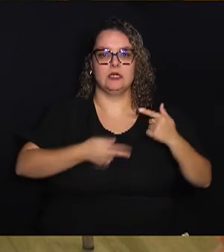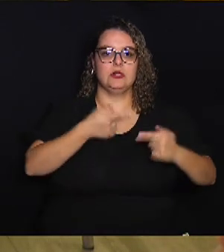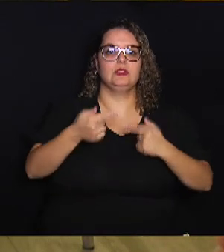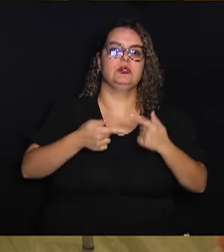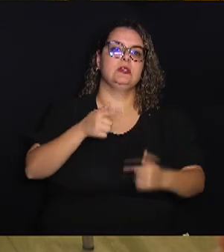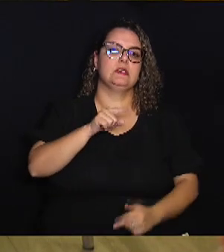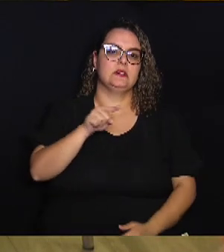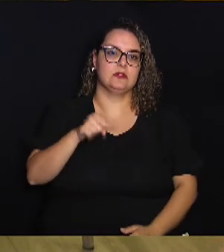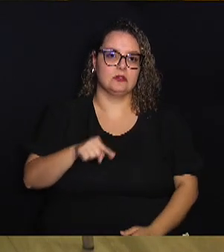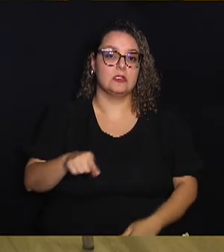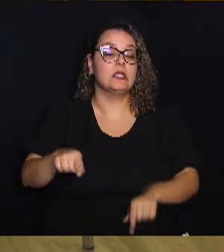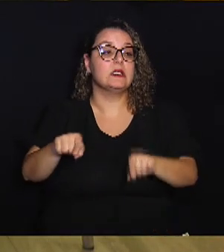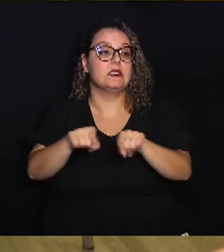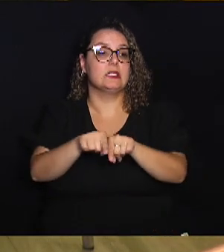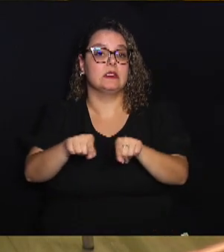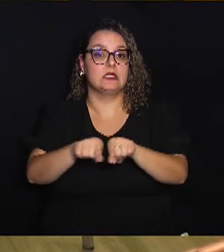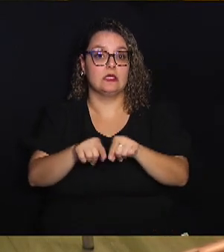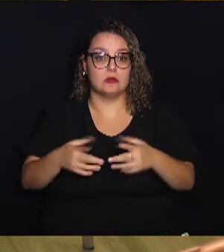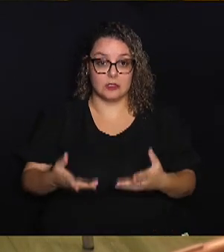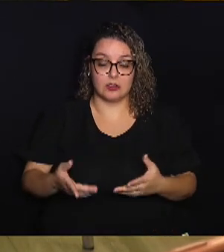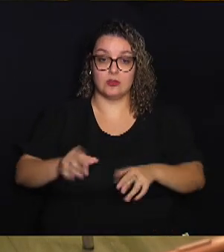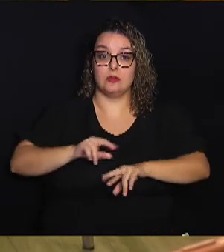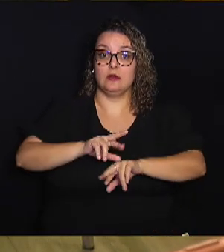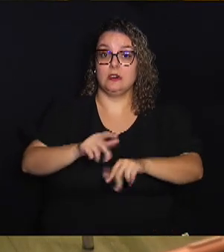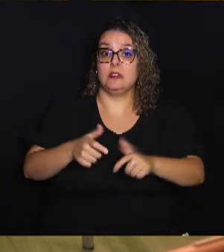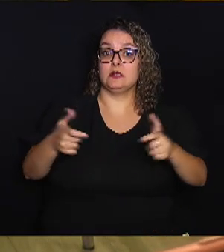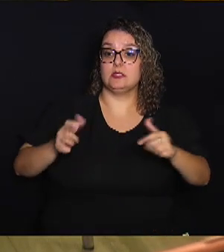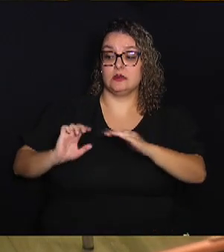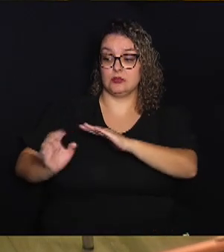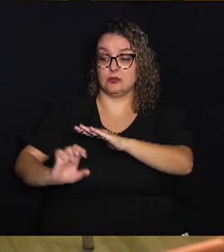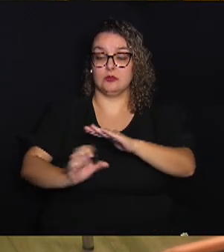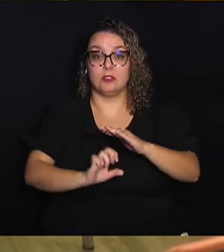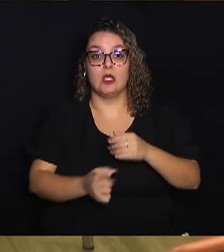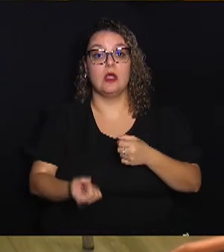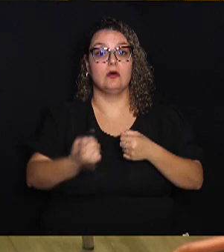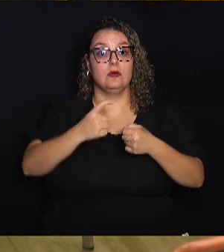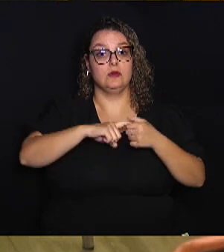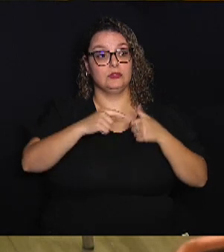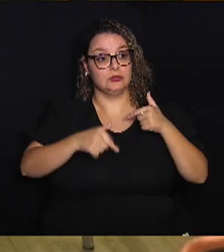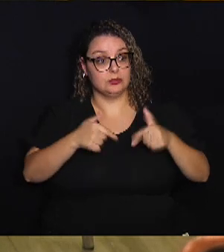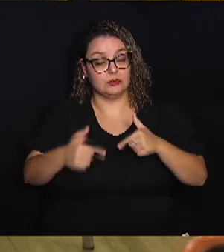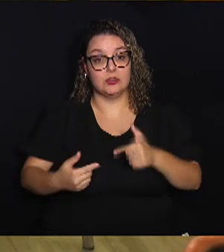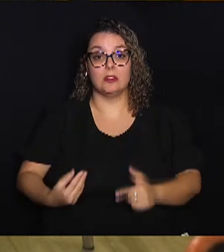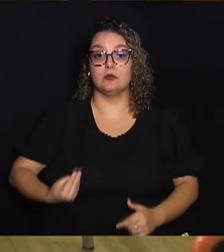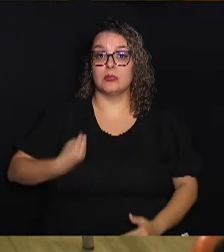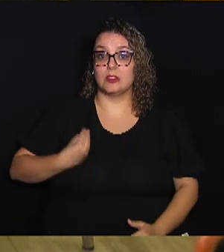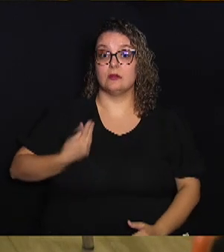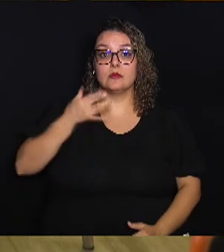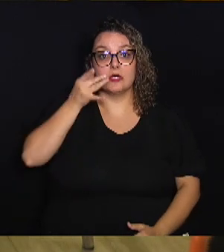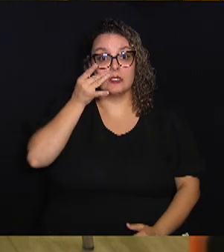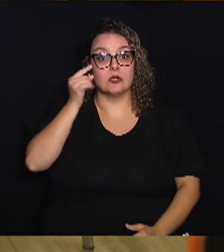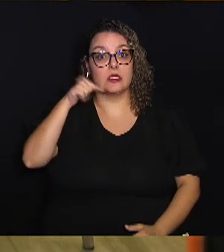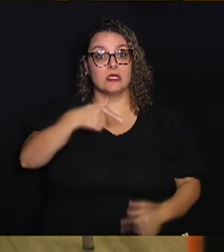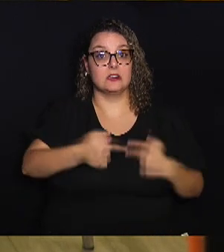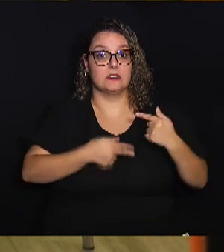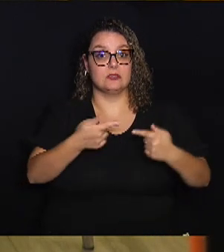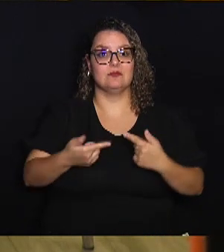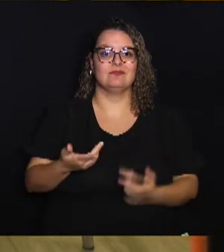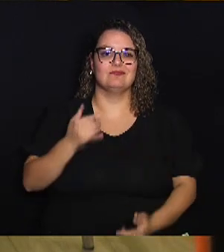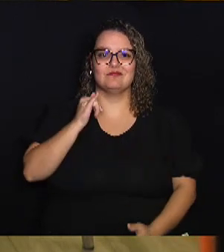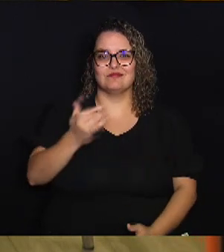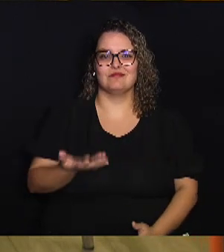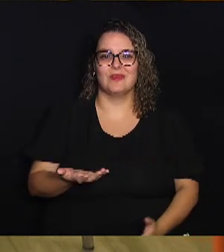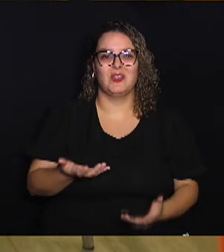que inclusive, com muitas grandes empresas retomando o trabalho presencial, essa geração fala, poxa, eu